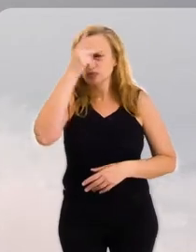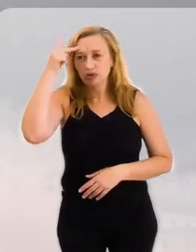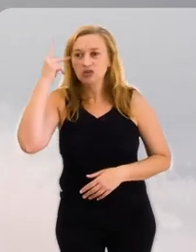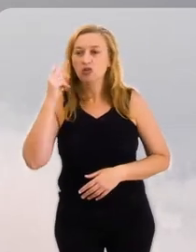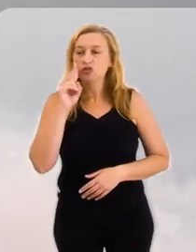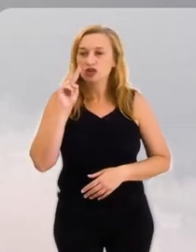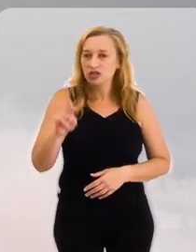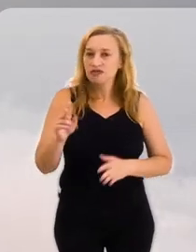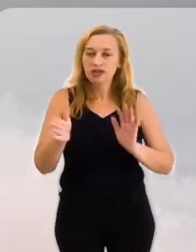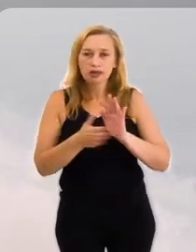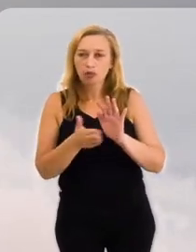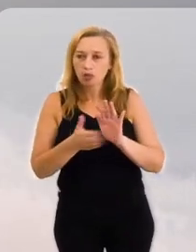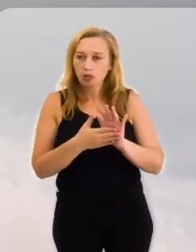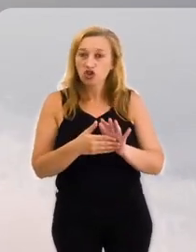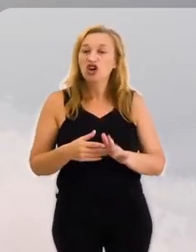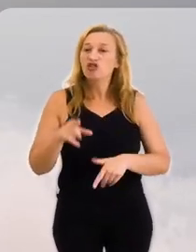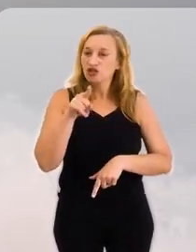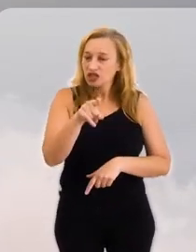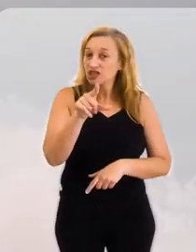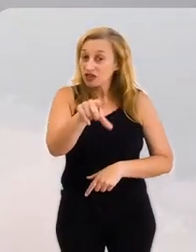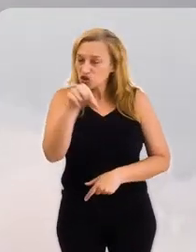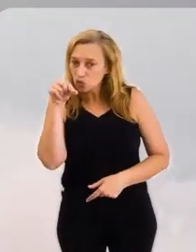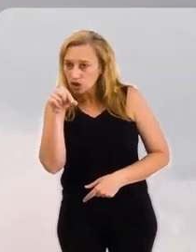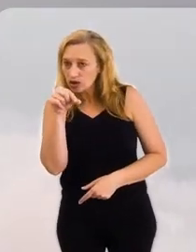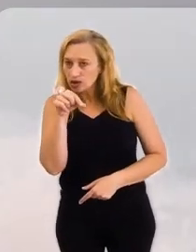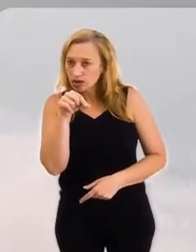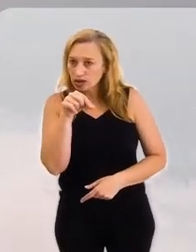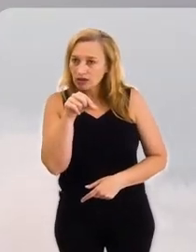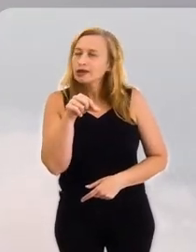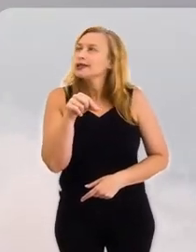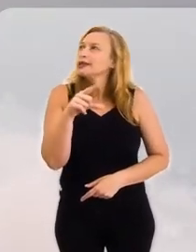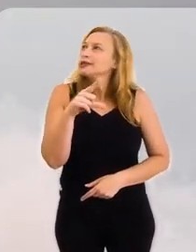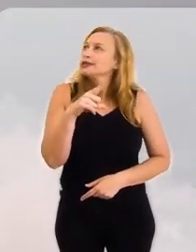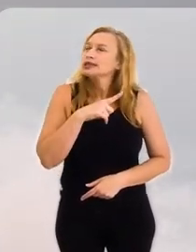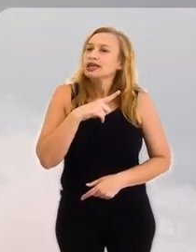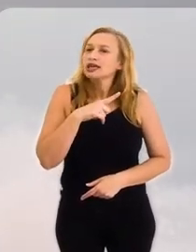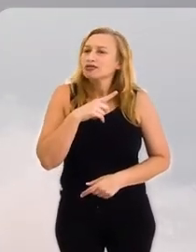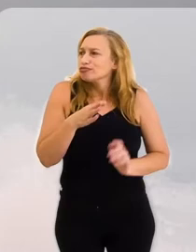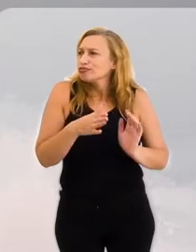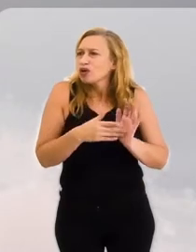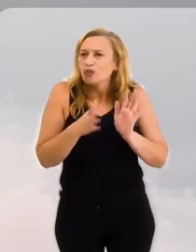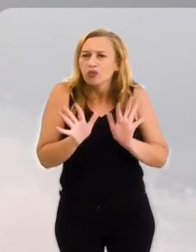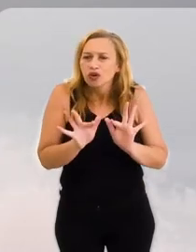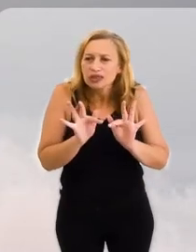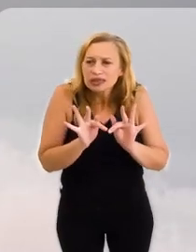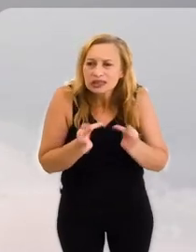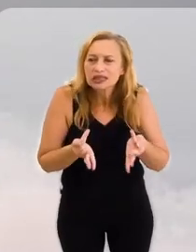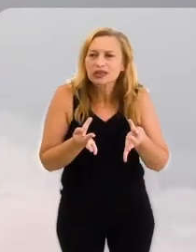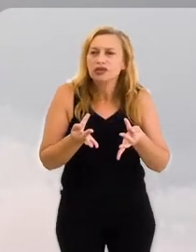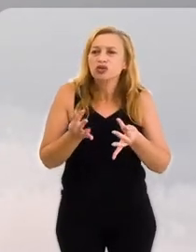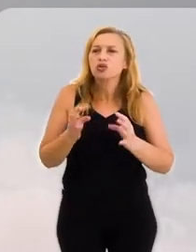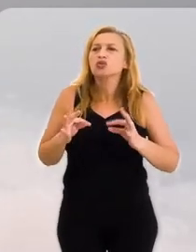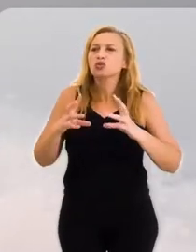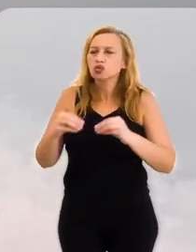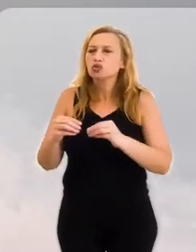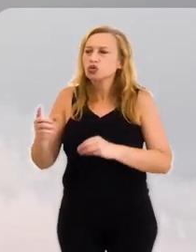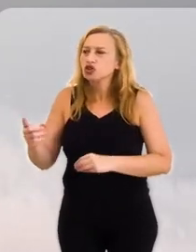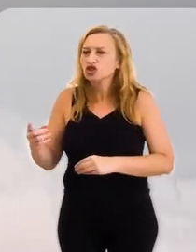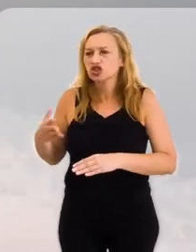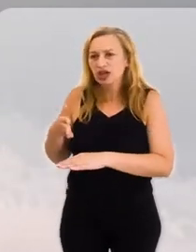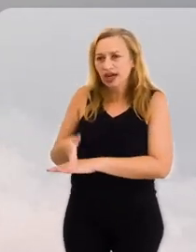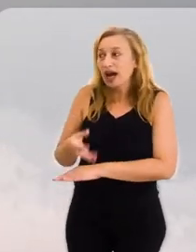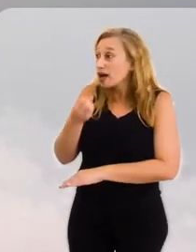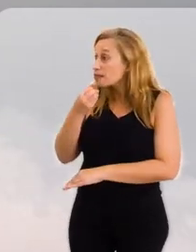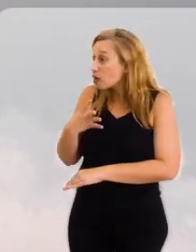quando você Regência propósito E a você que vai escolher você tenta equação muito simples tudo que me leva para lá